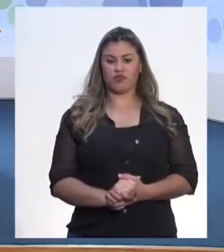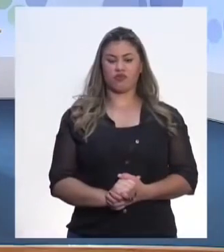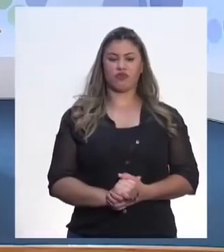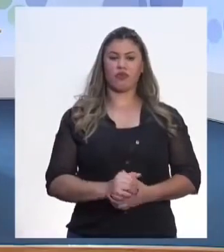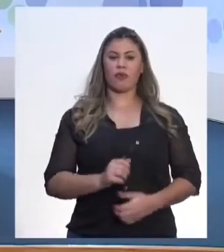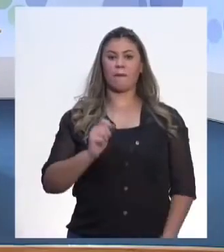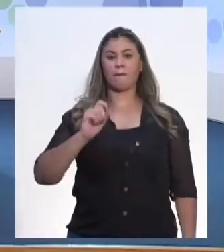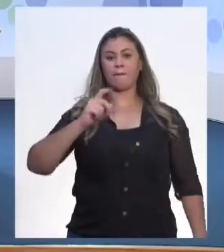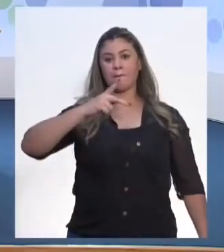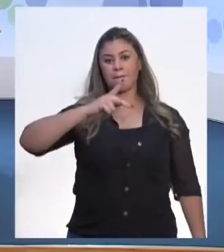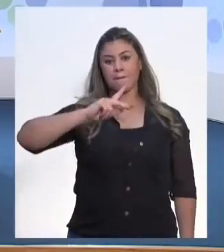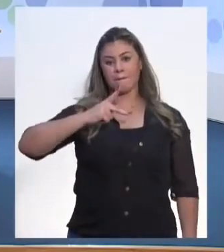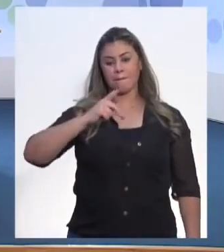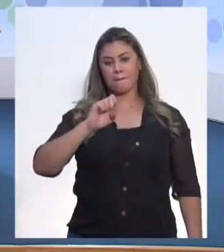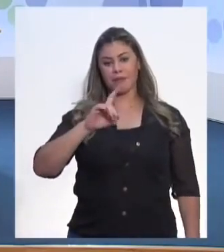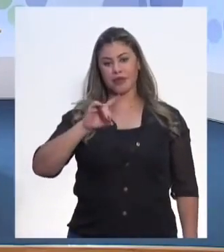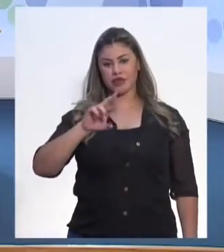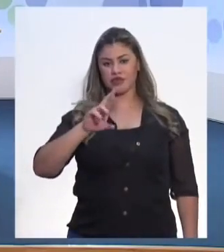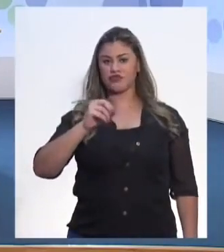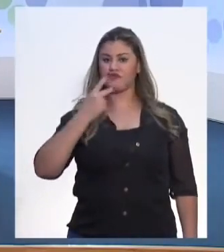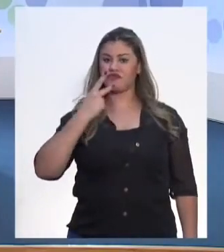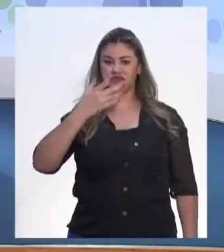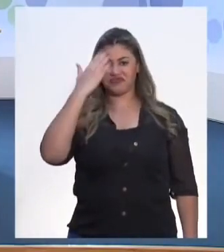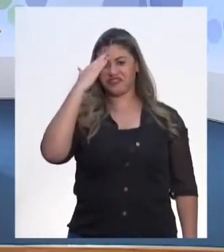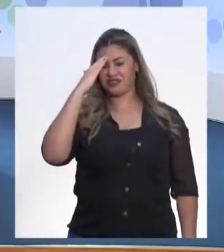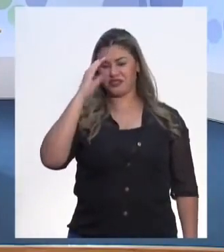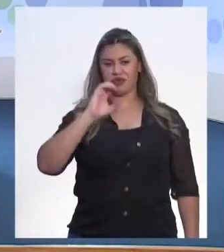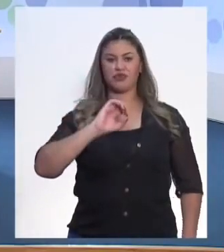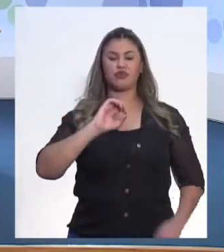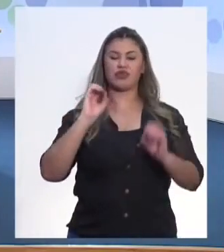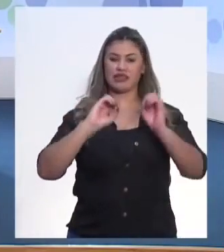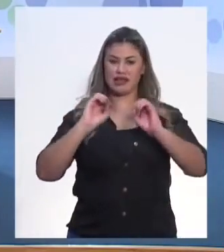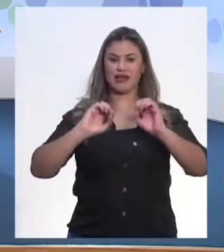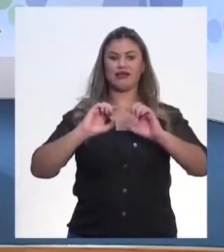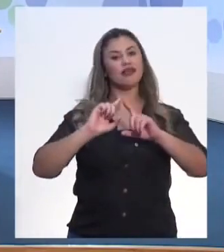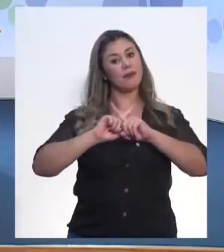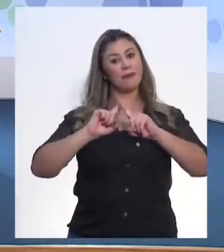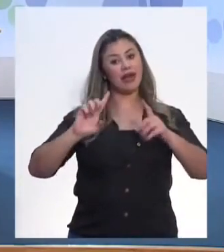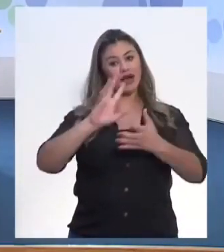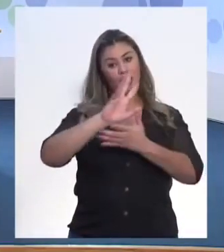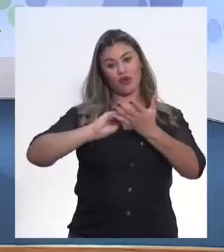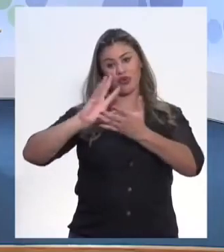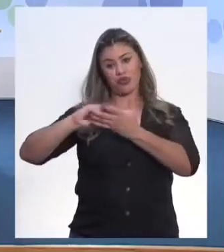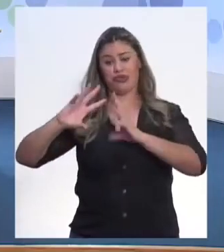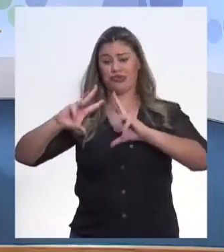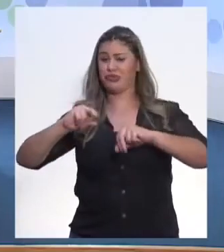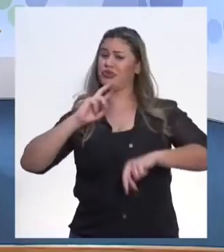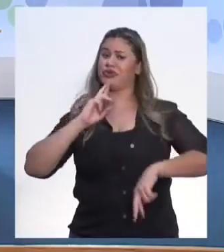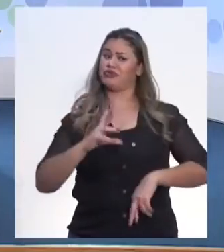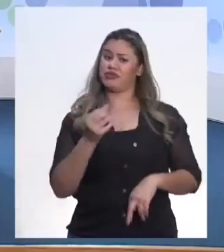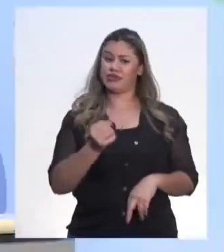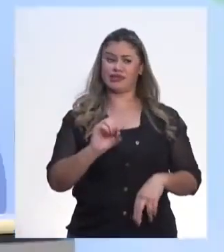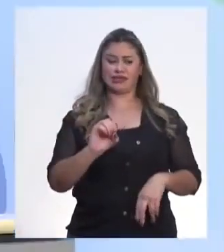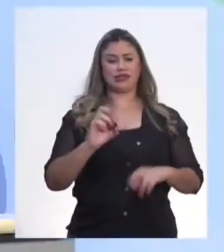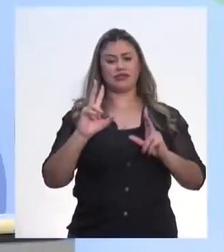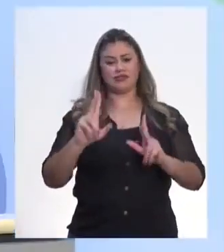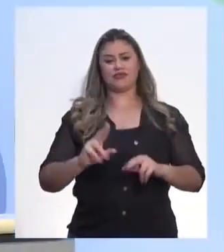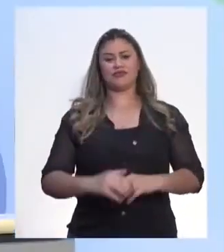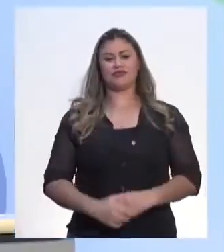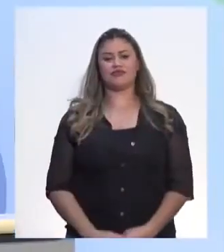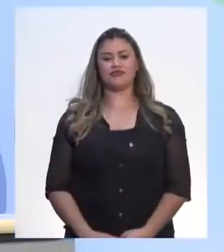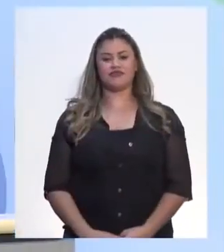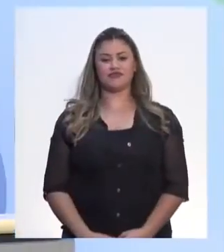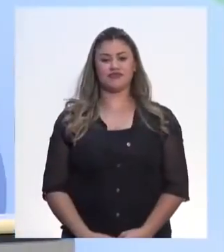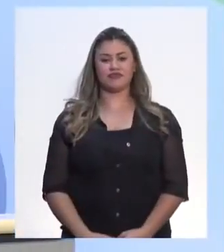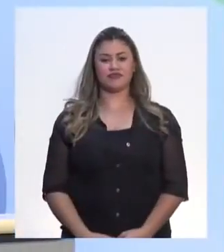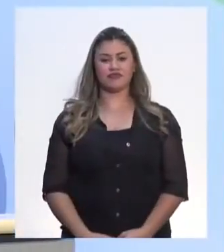entendeu nada, mas ele vai na de todo mundo como 60 graus. Boa, Pedro. O Pedro já, né, já assumiu. Estou entendendo não, mas é isso